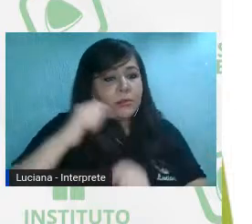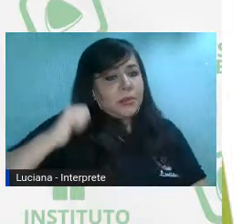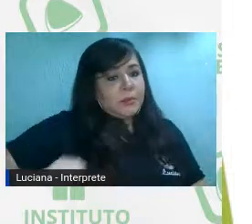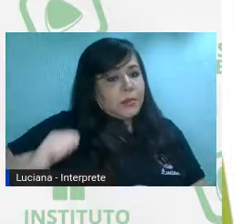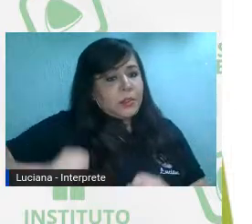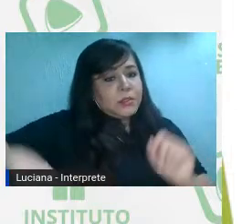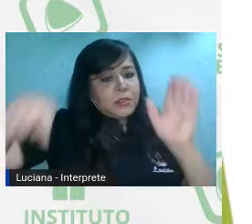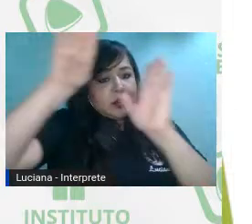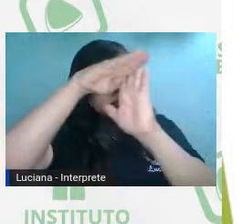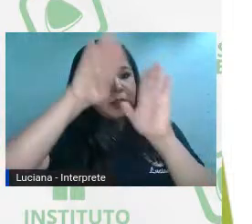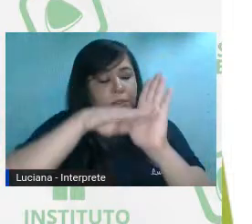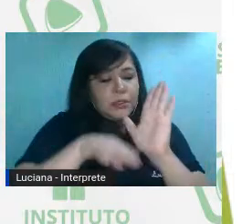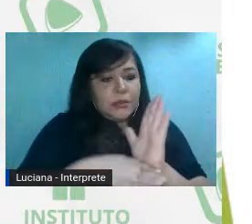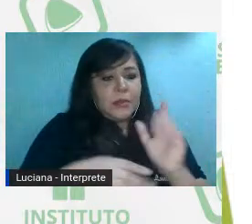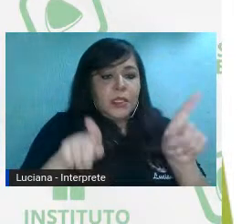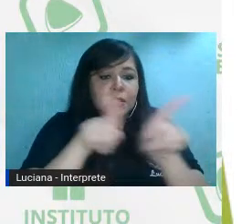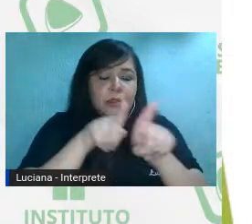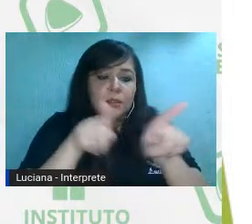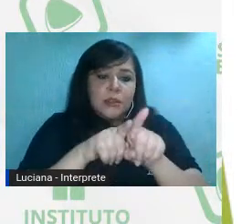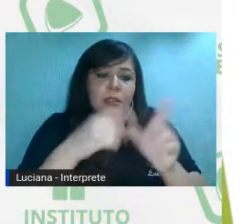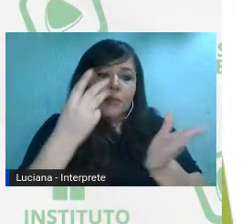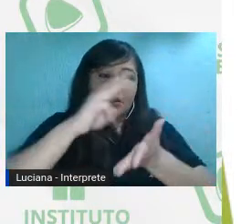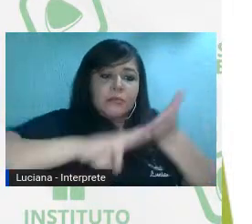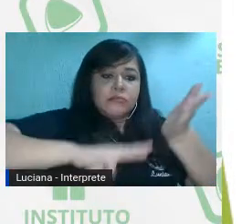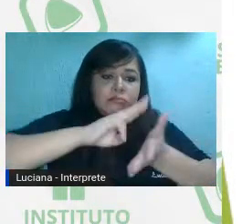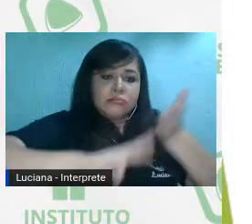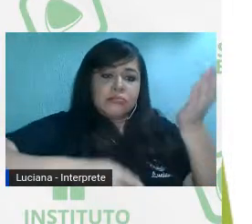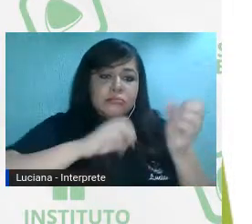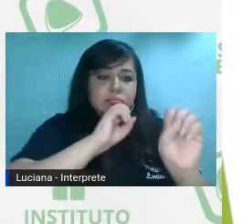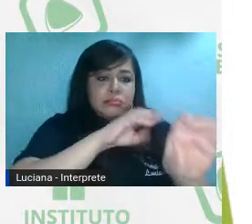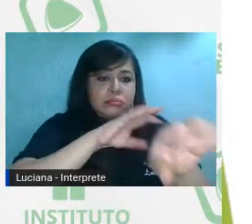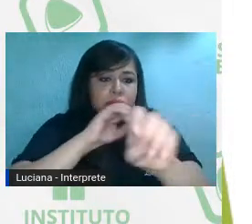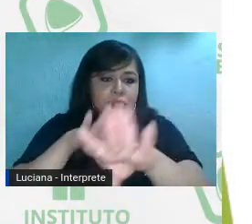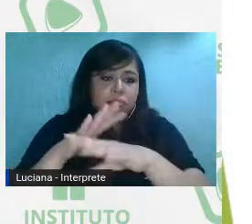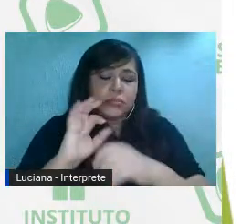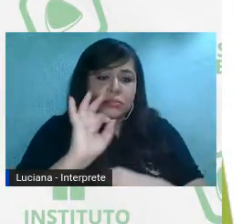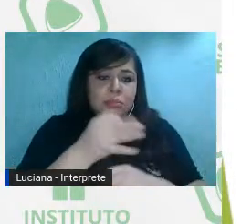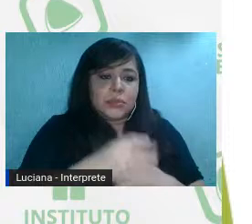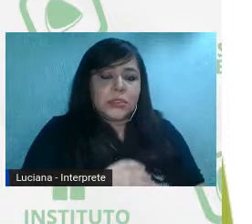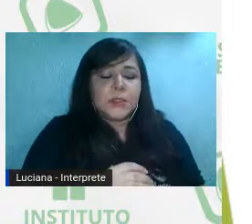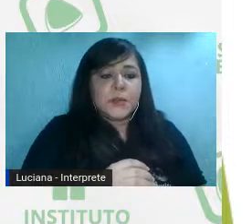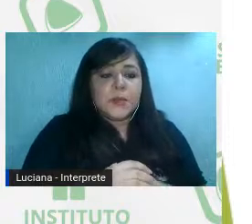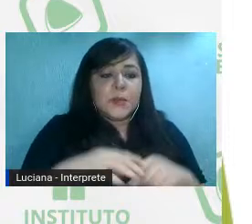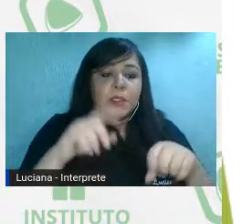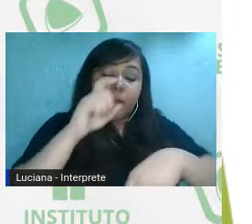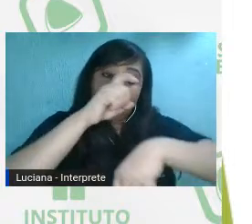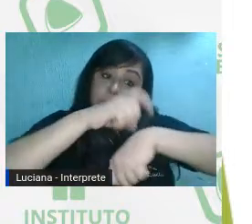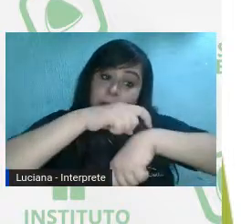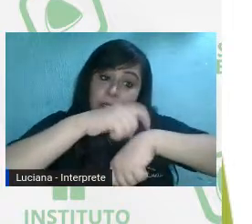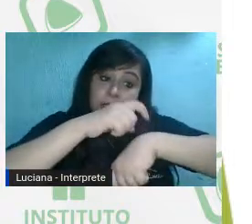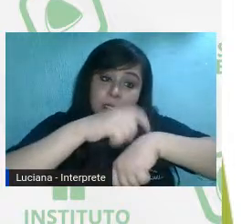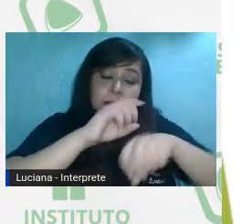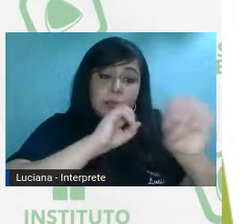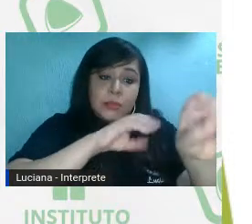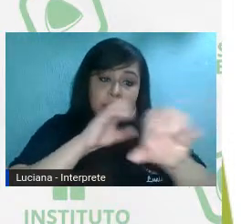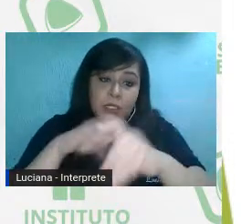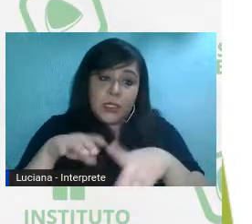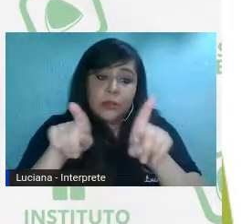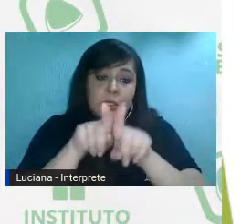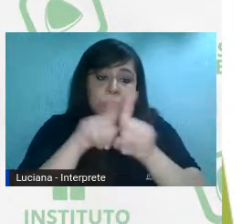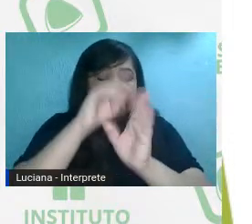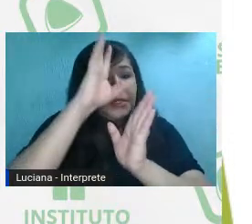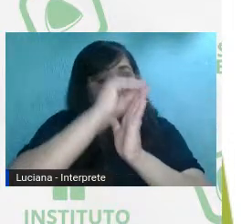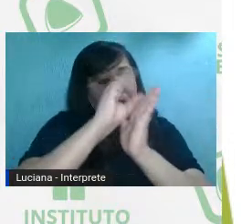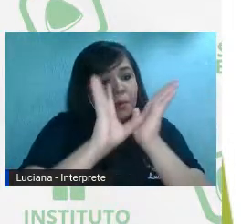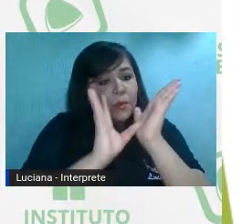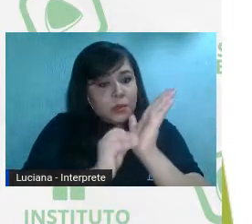e a viabilidade de uma aula, né? Levando em consideração o tempo de aula e o conteúdo que vai ser